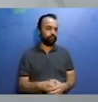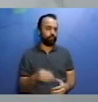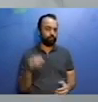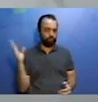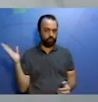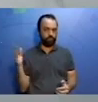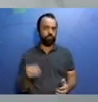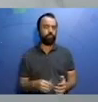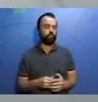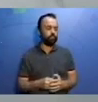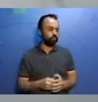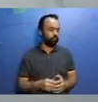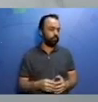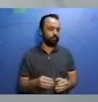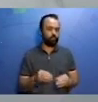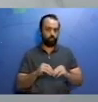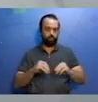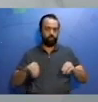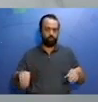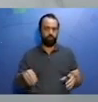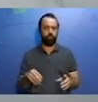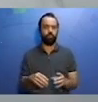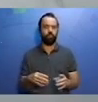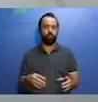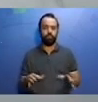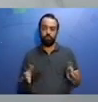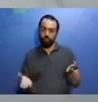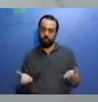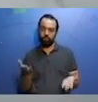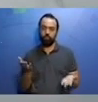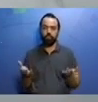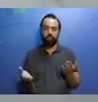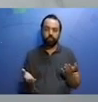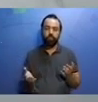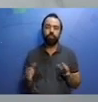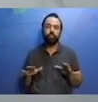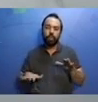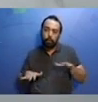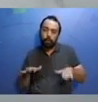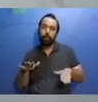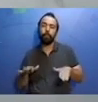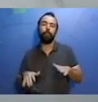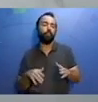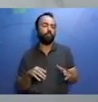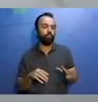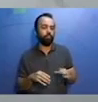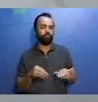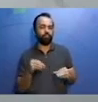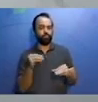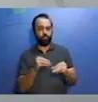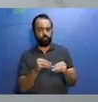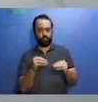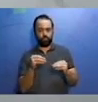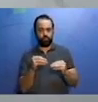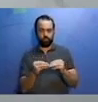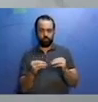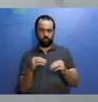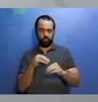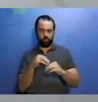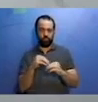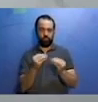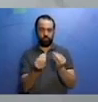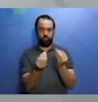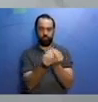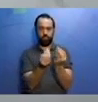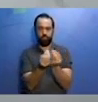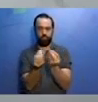processo usado para separá-los, ele depende das características físicas dos componentes da mistura. Então, se a mistura